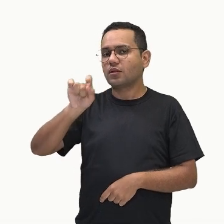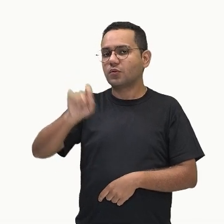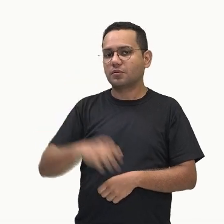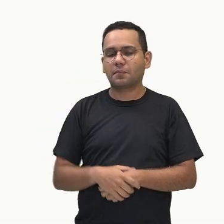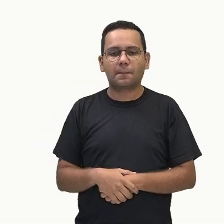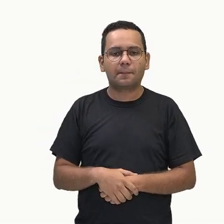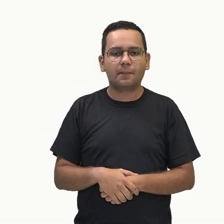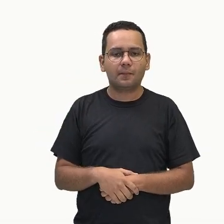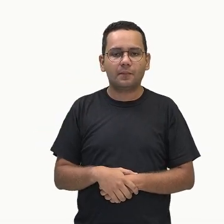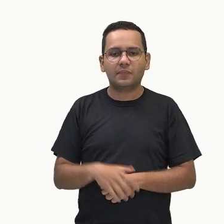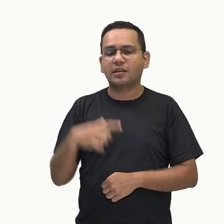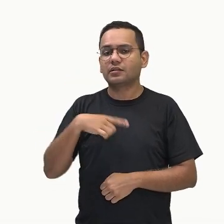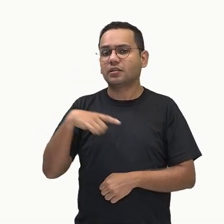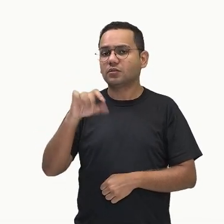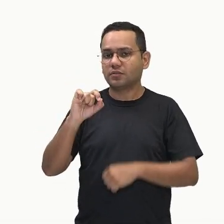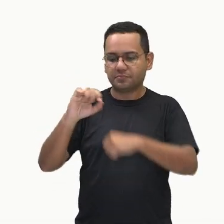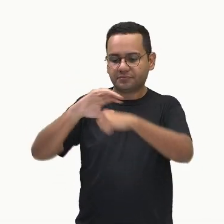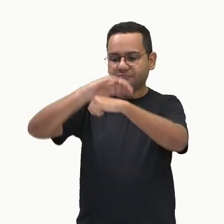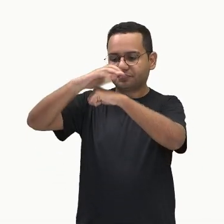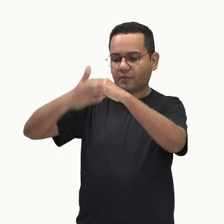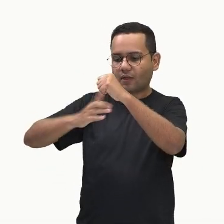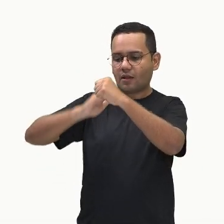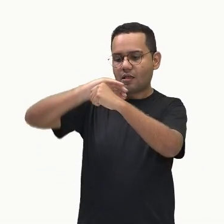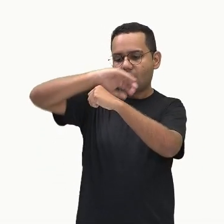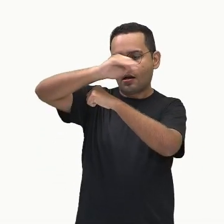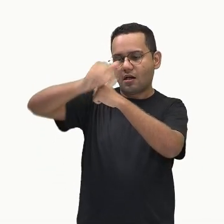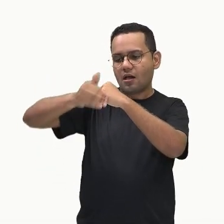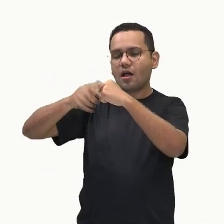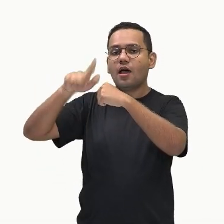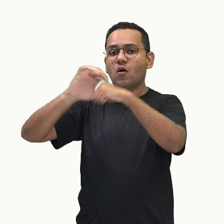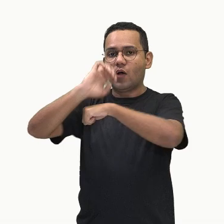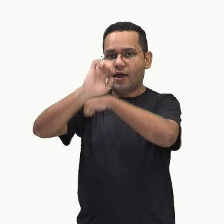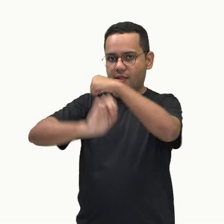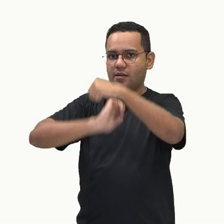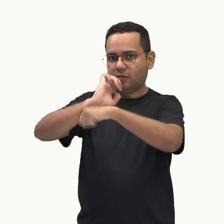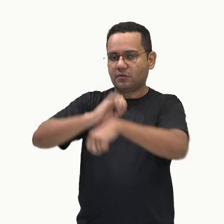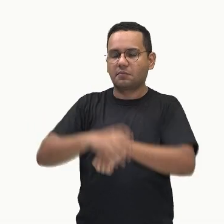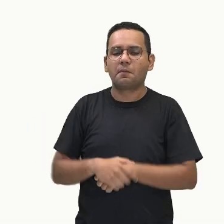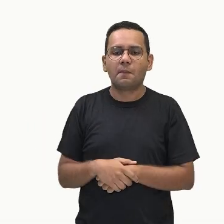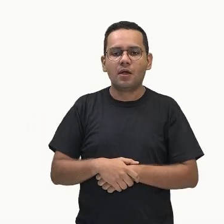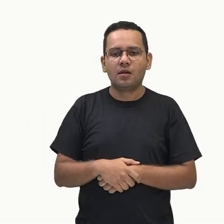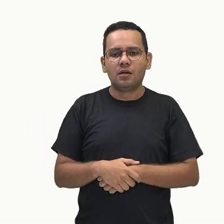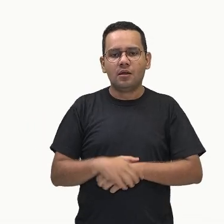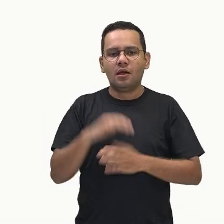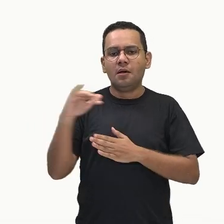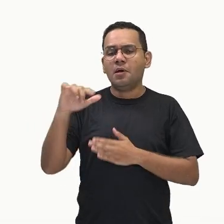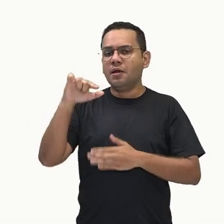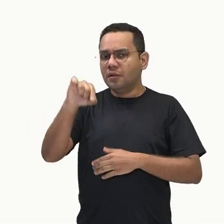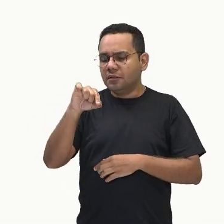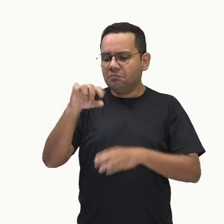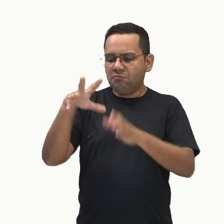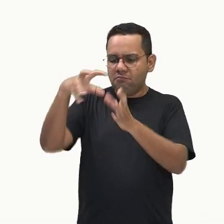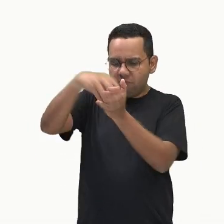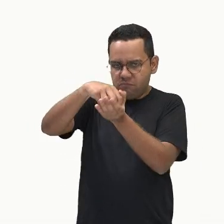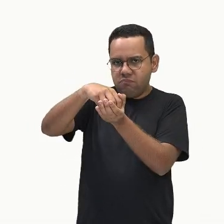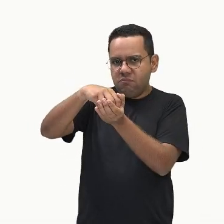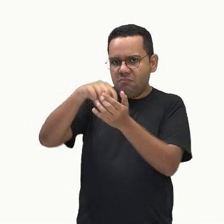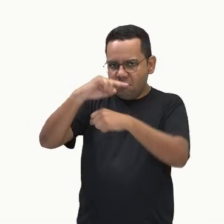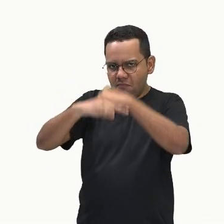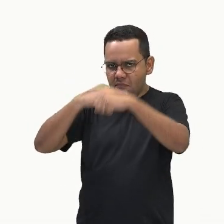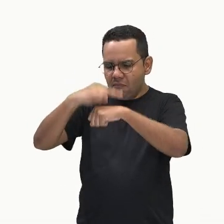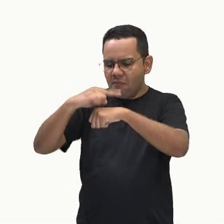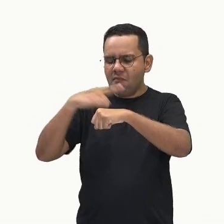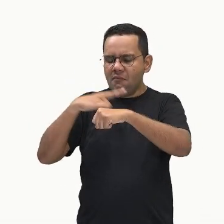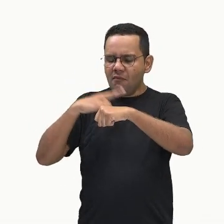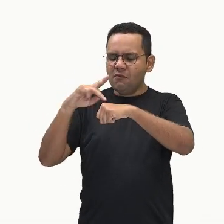onde nós encontraremos os elétrons. Então, o núcleo contém os prótons, que são